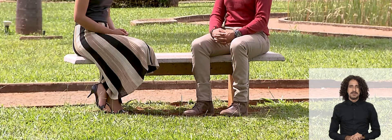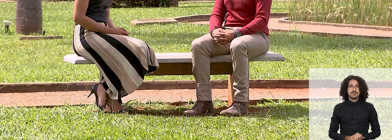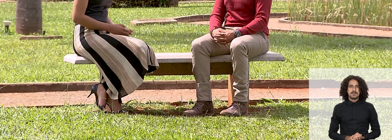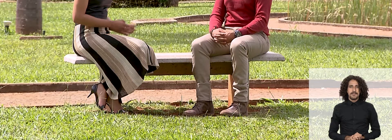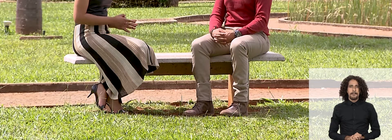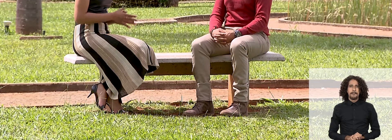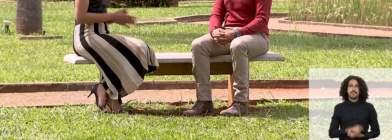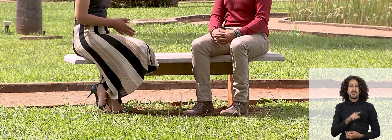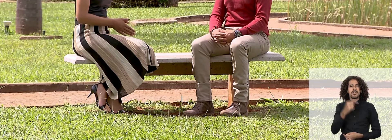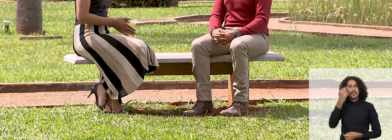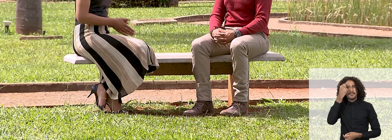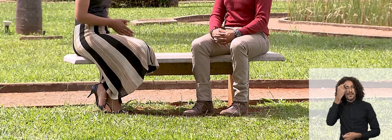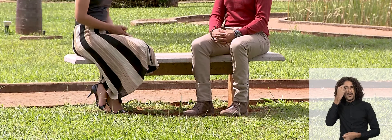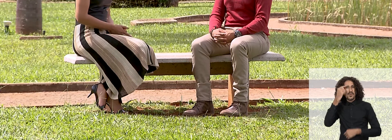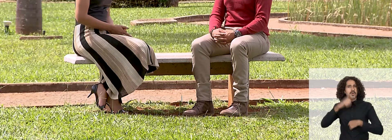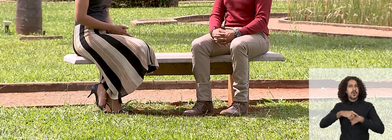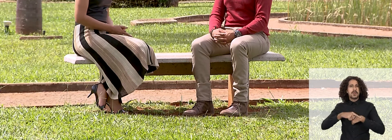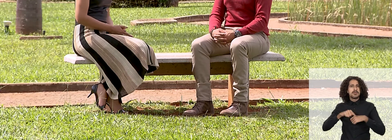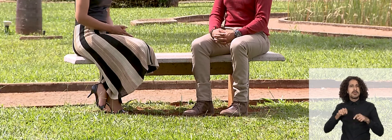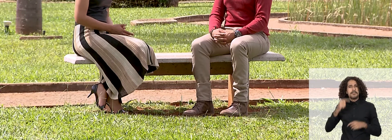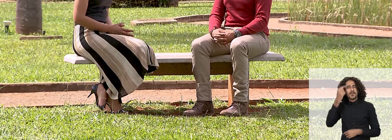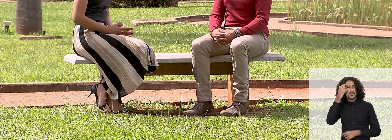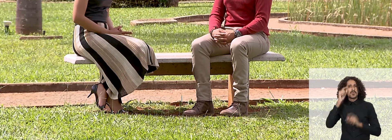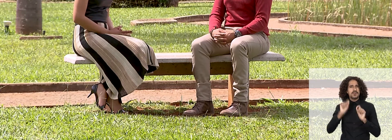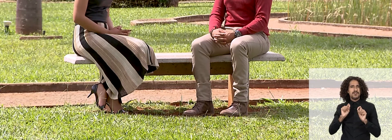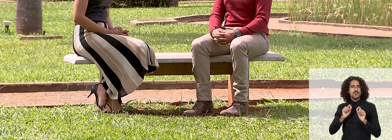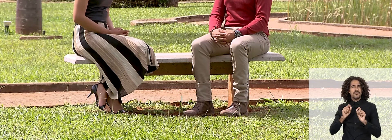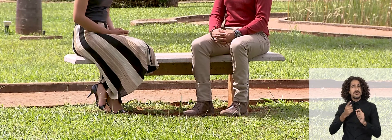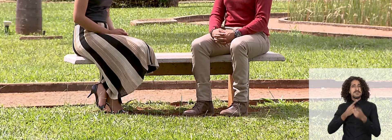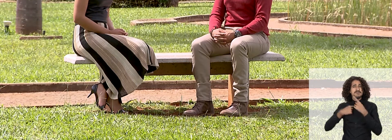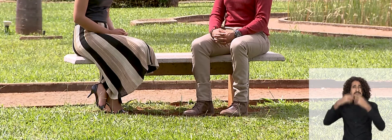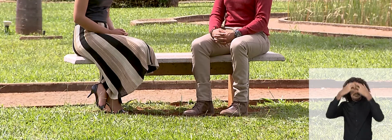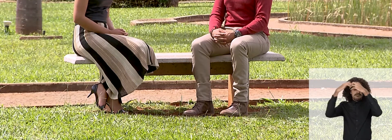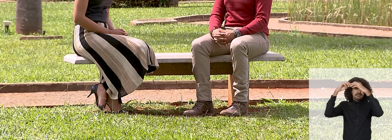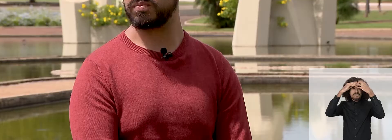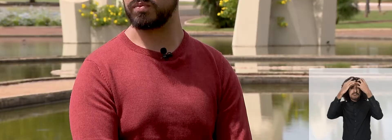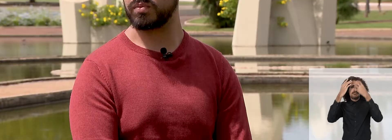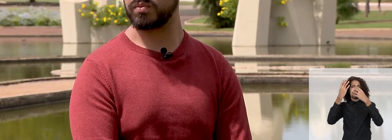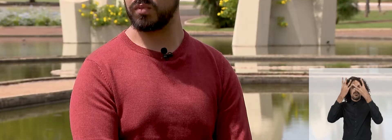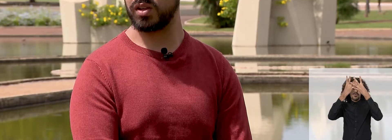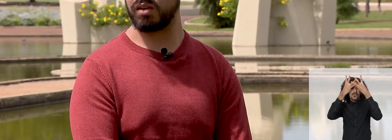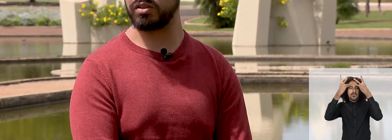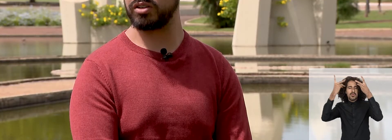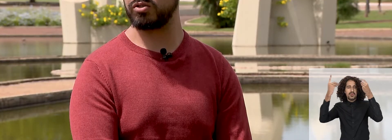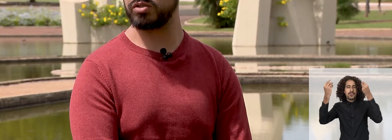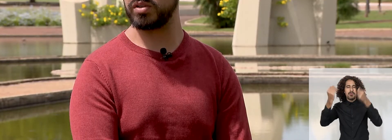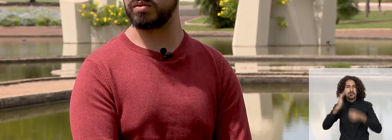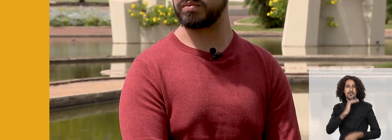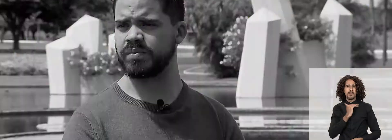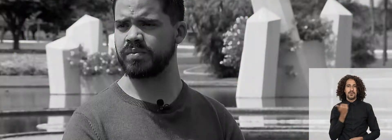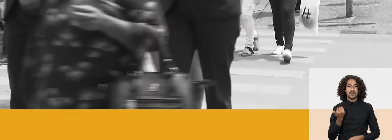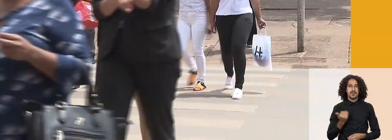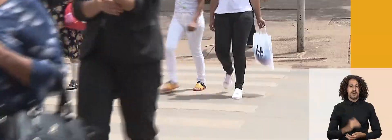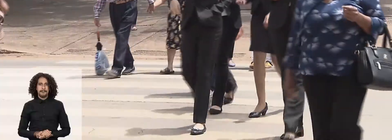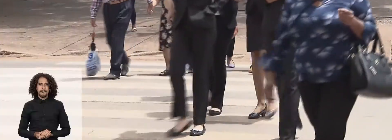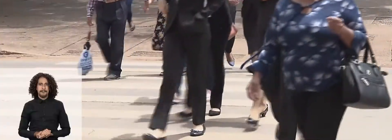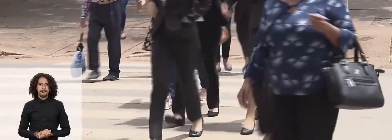E o que você pensava naquele momento, Roberto? Só acabar com aquela angústia que estava dentro de mim.